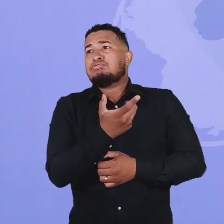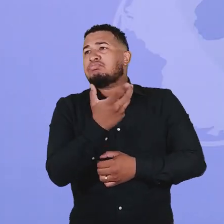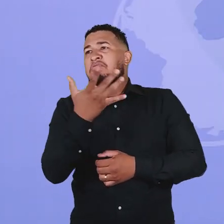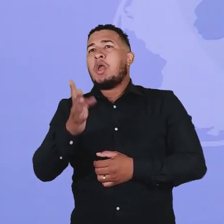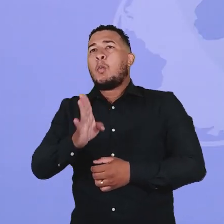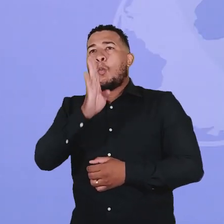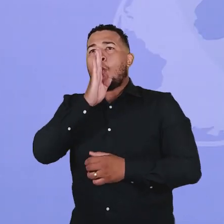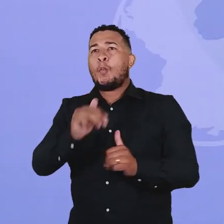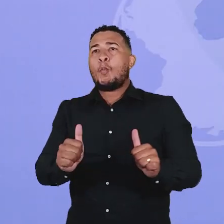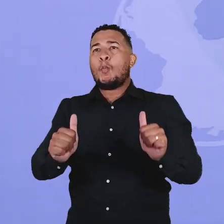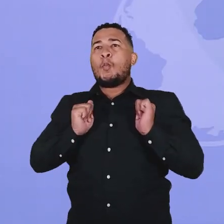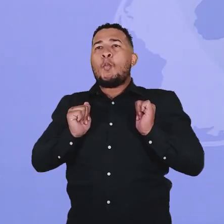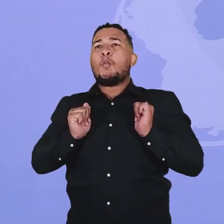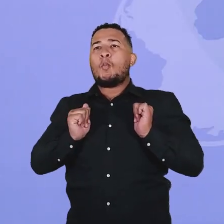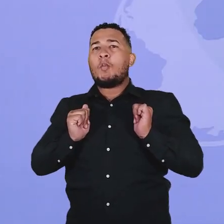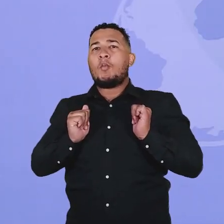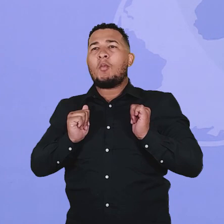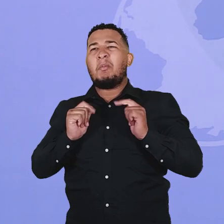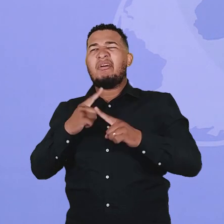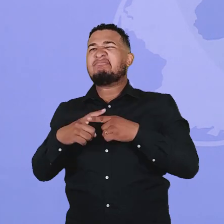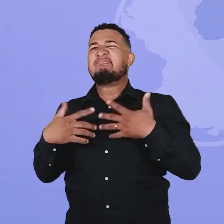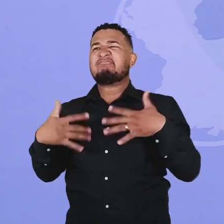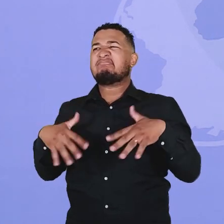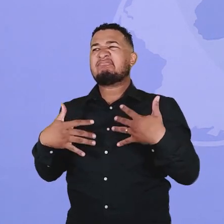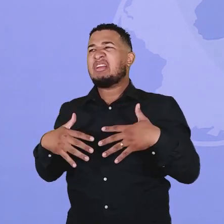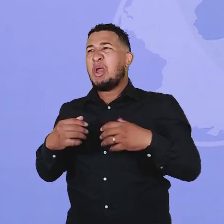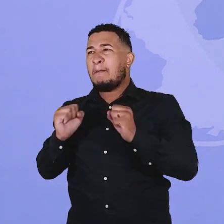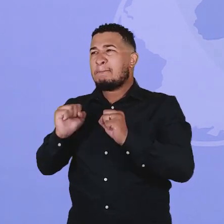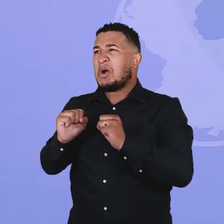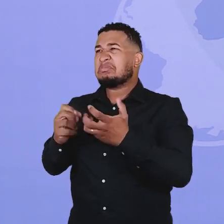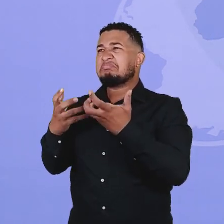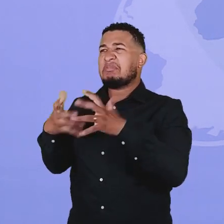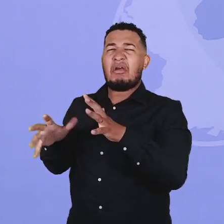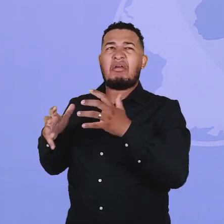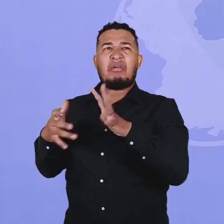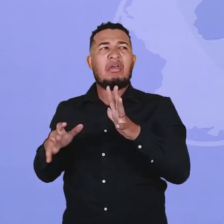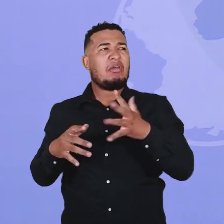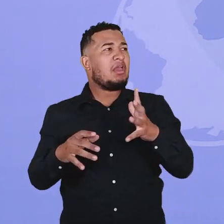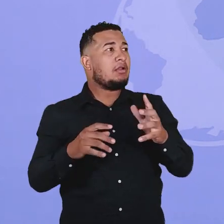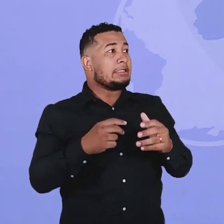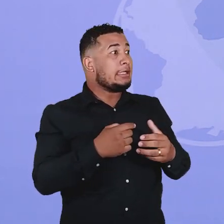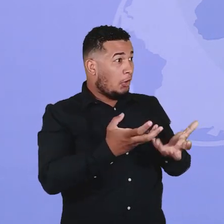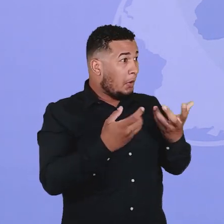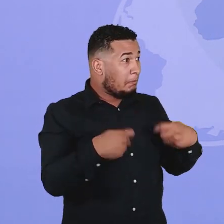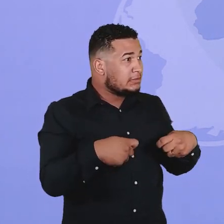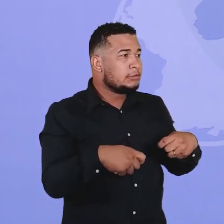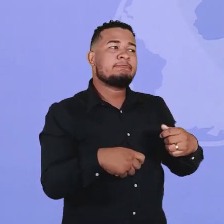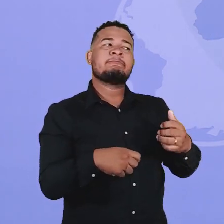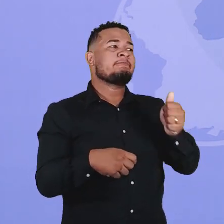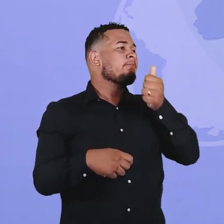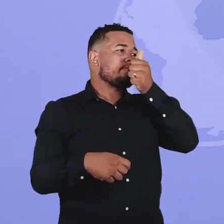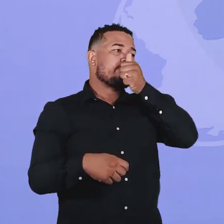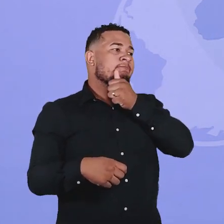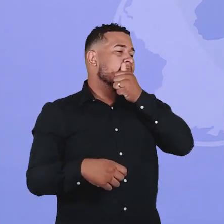muitos que não fizeram quando deviam, porque não quiseram quando podiam. Para deixar